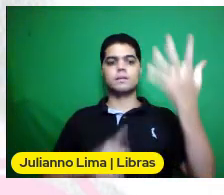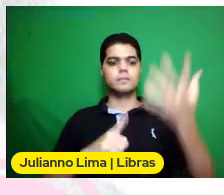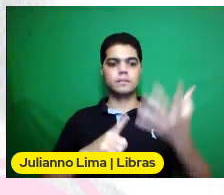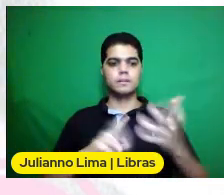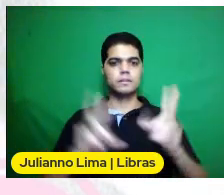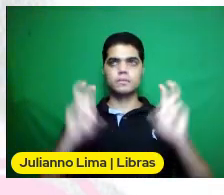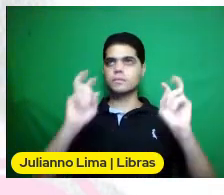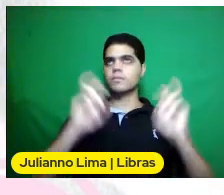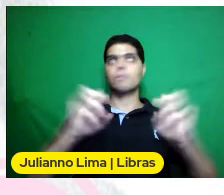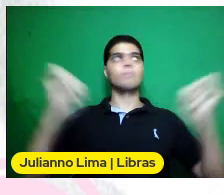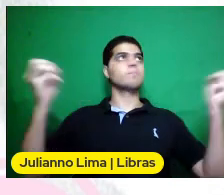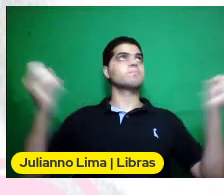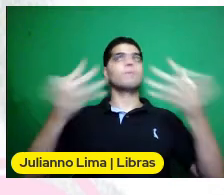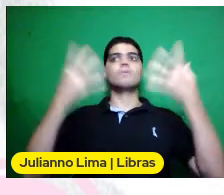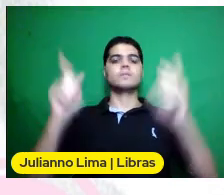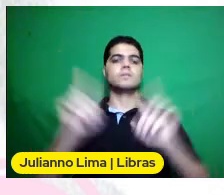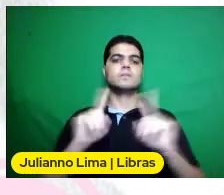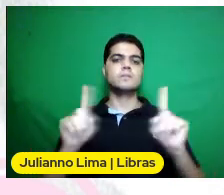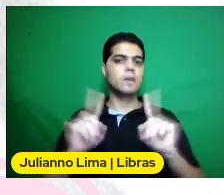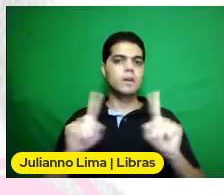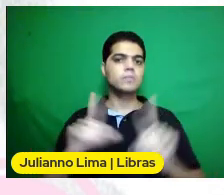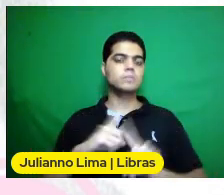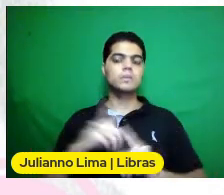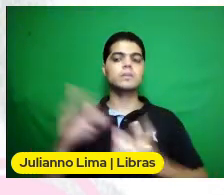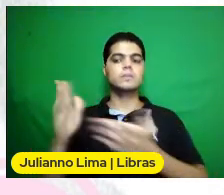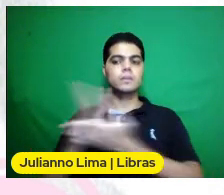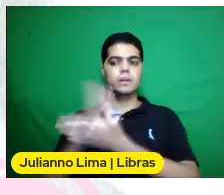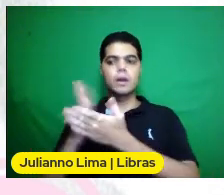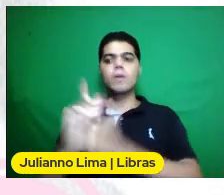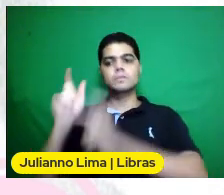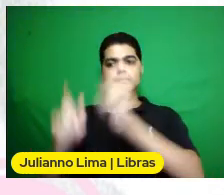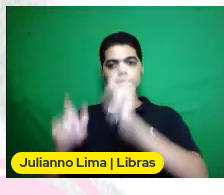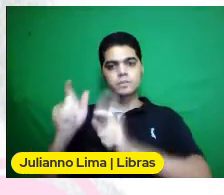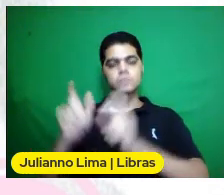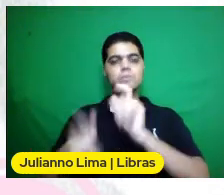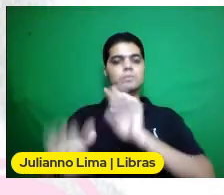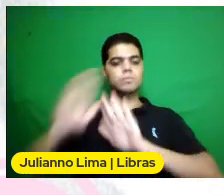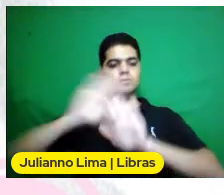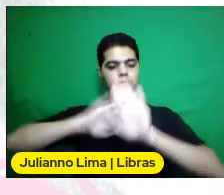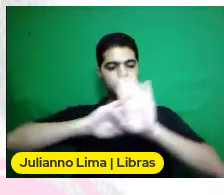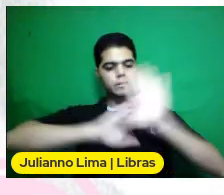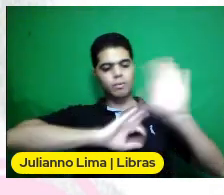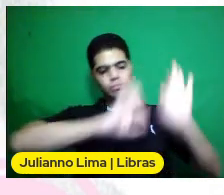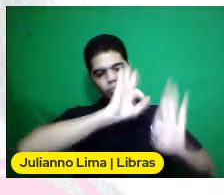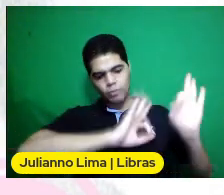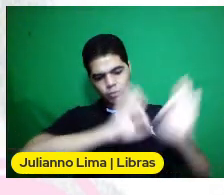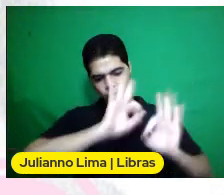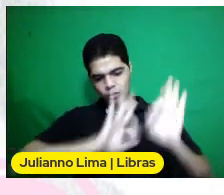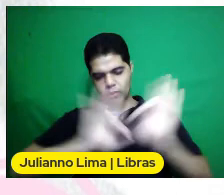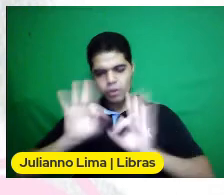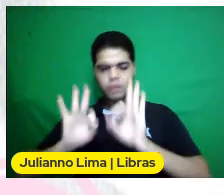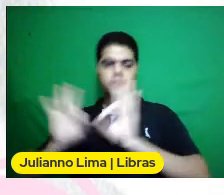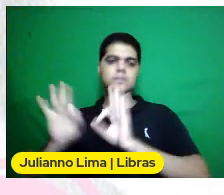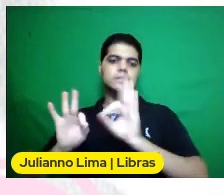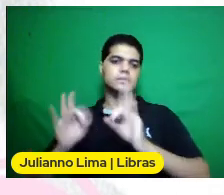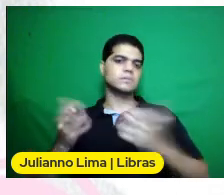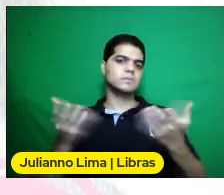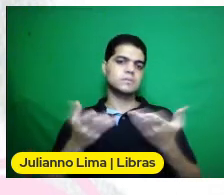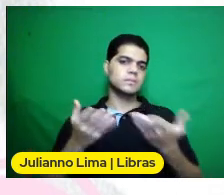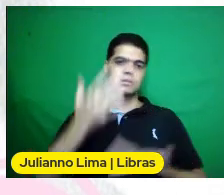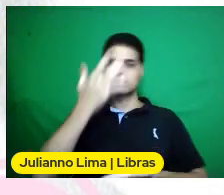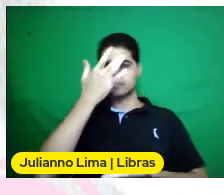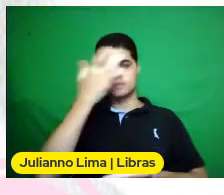do nada. E não, e tem pessoas que estão ali por trás, e pessoas que, às vezes, vieram da mesma...